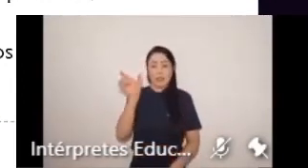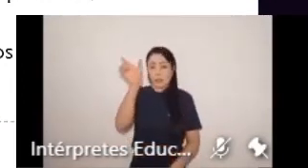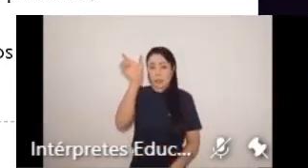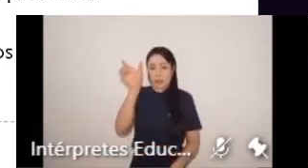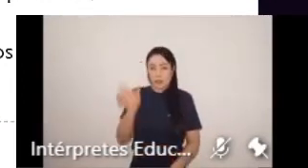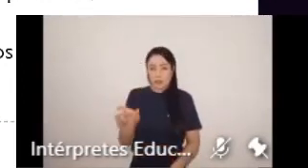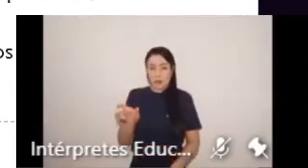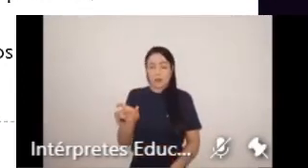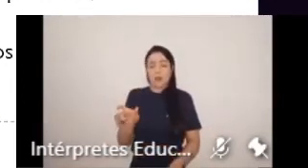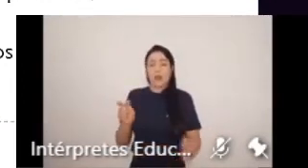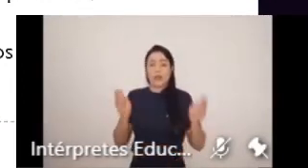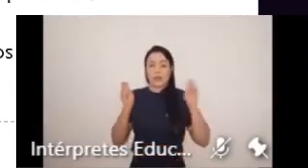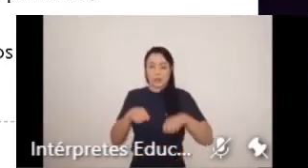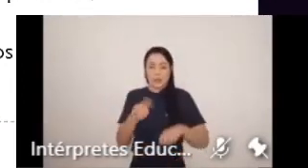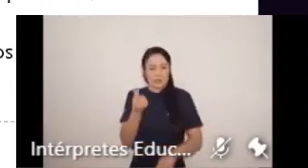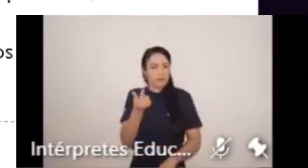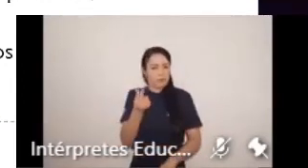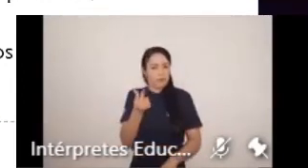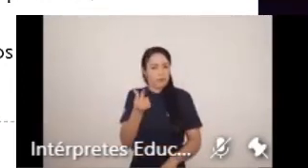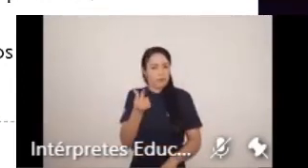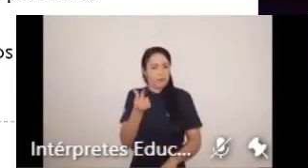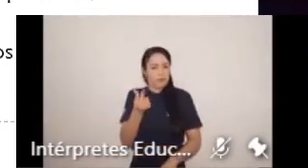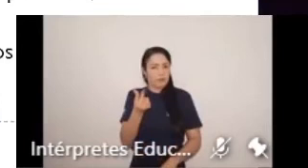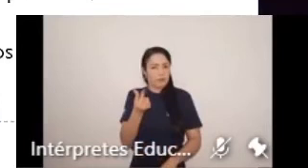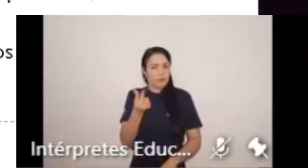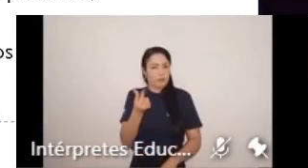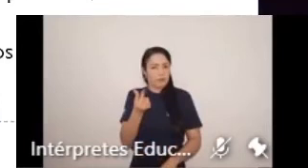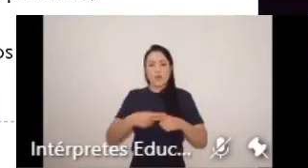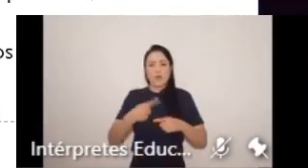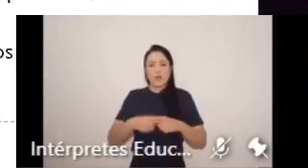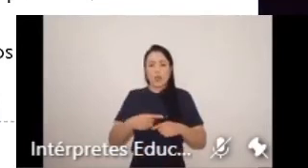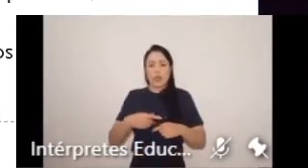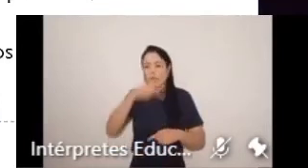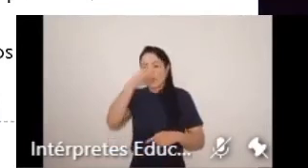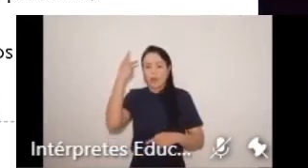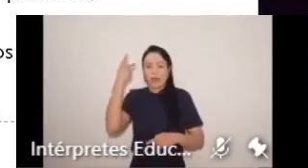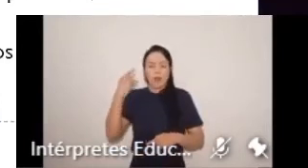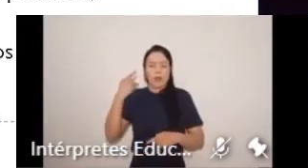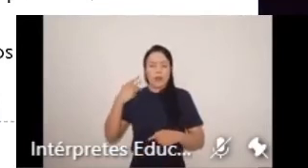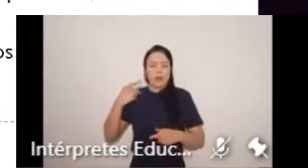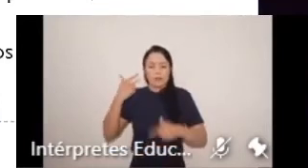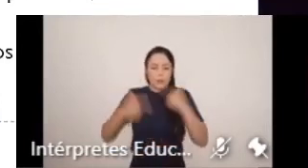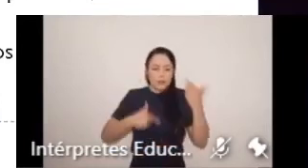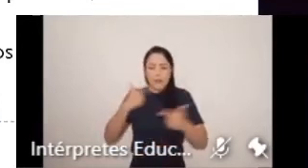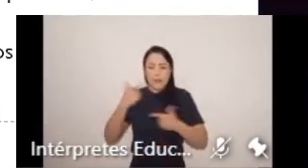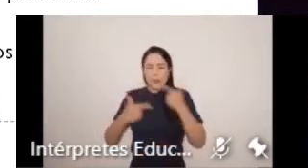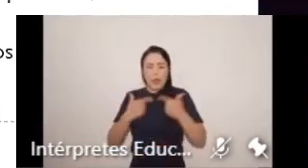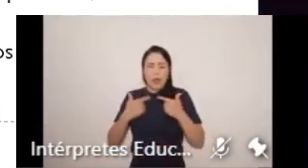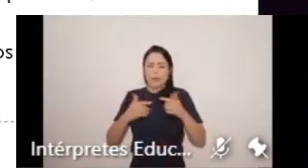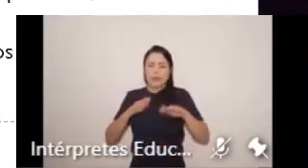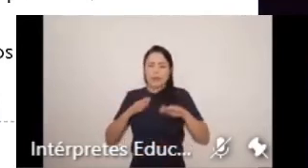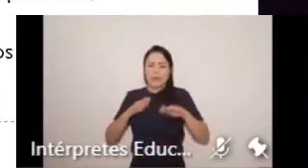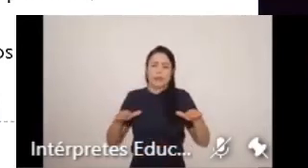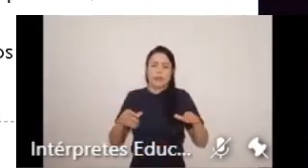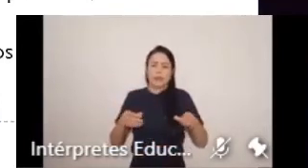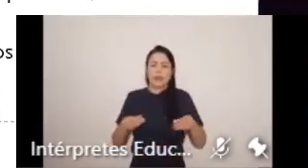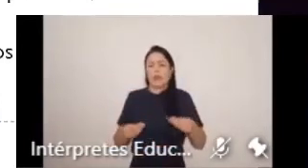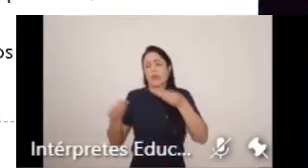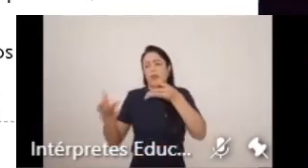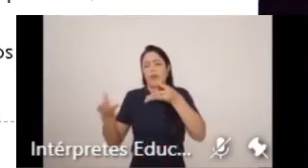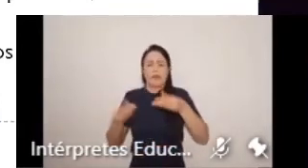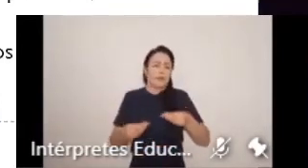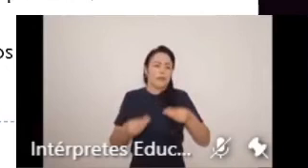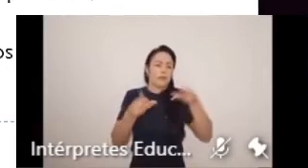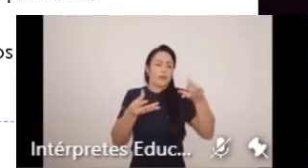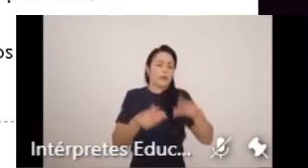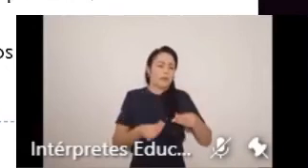incapaz financeiramente, né? Até para a gente desburocratizar, para a pessoa ter que apresentar novamente